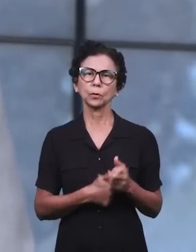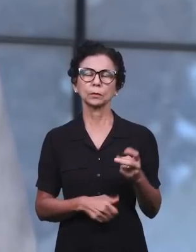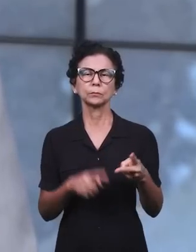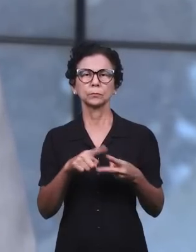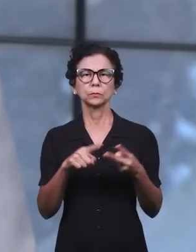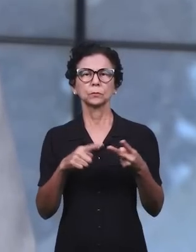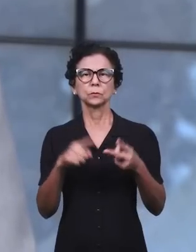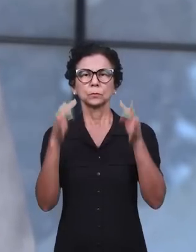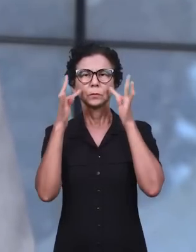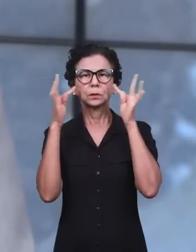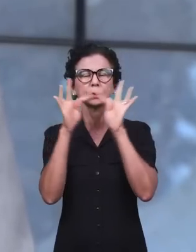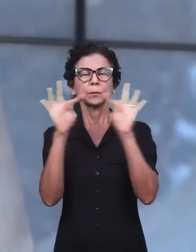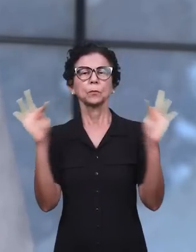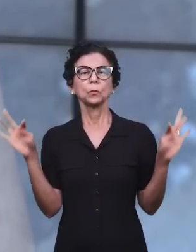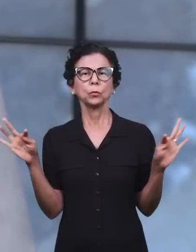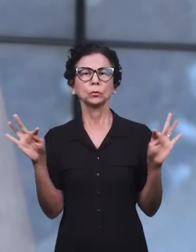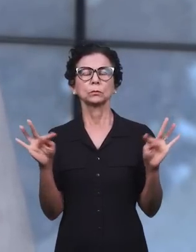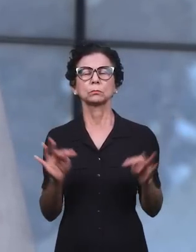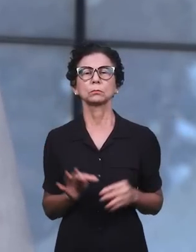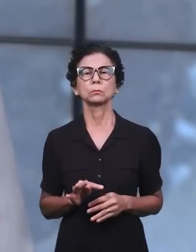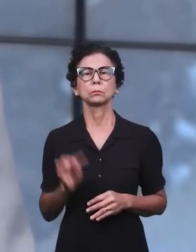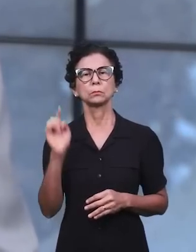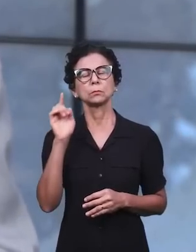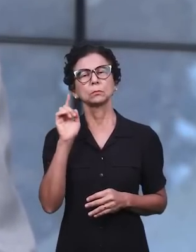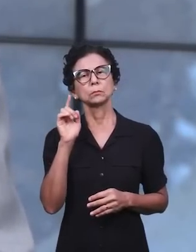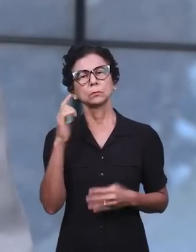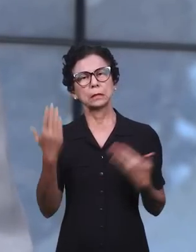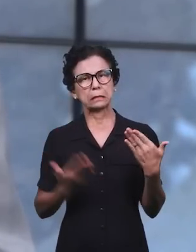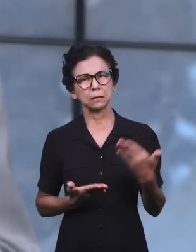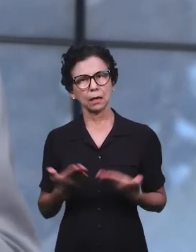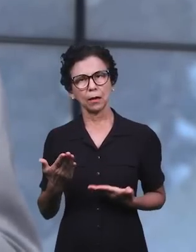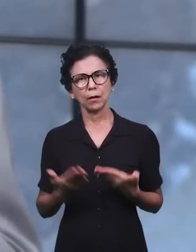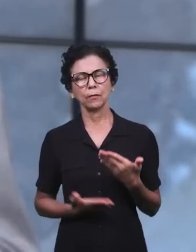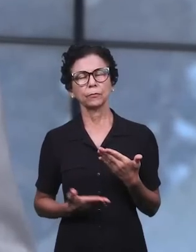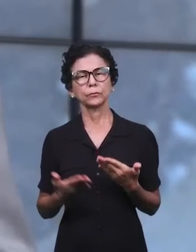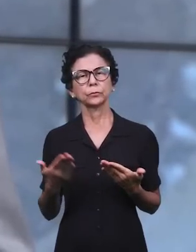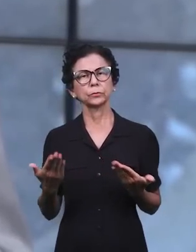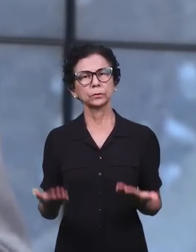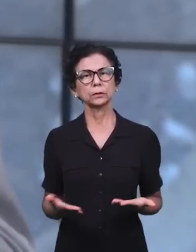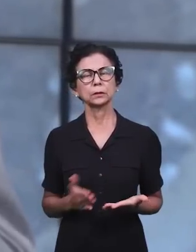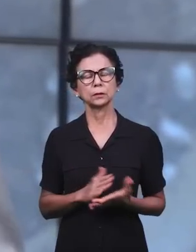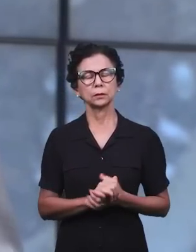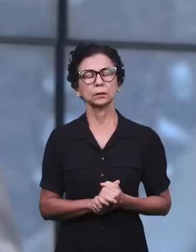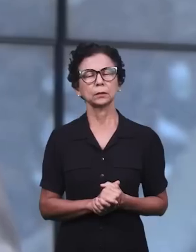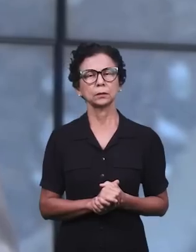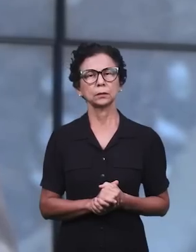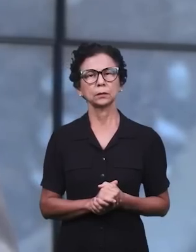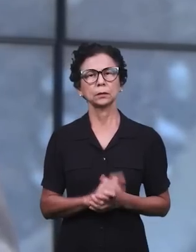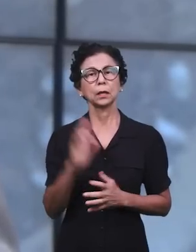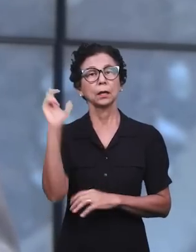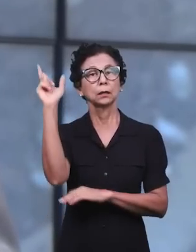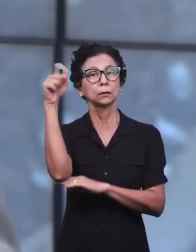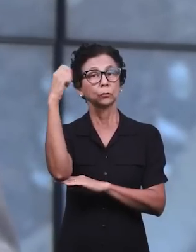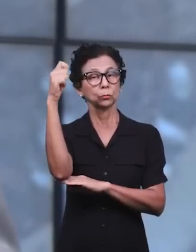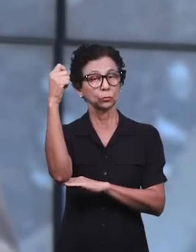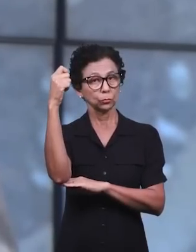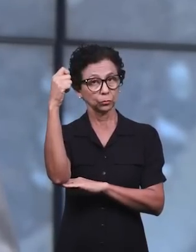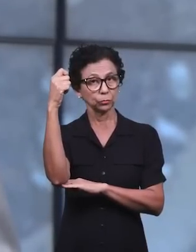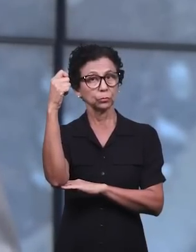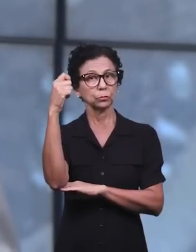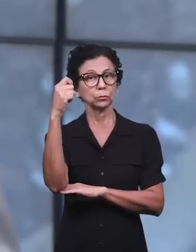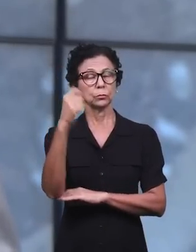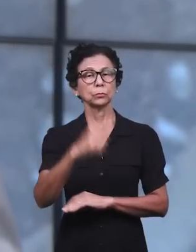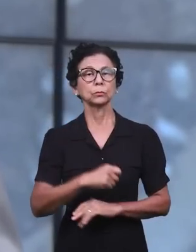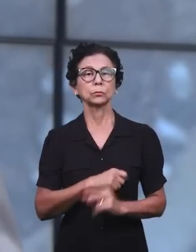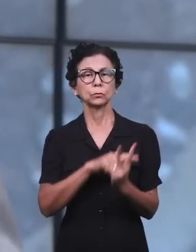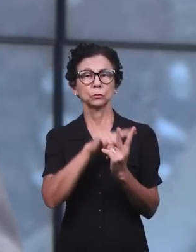testemunhos de servos nesse momento, né? Testemunhos que vêm do sul do Brasil, os 2 vêm de Eldorado